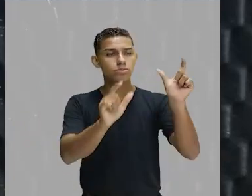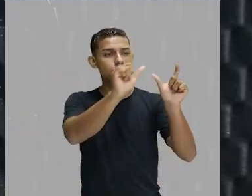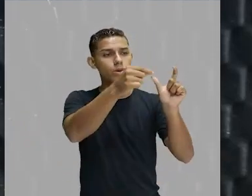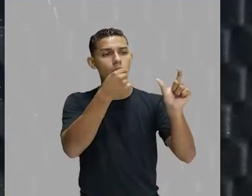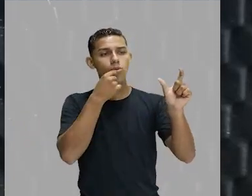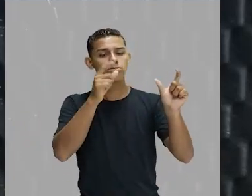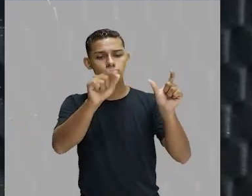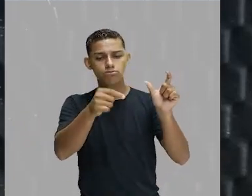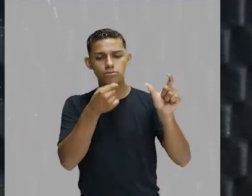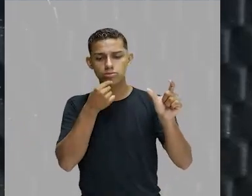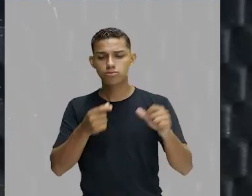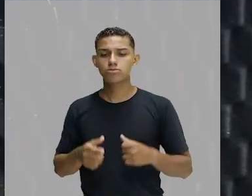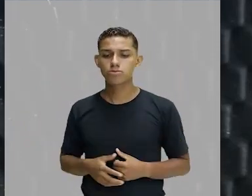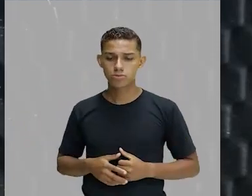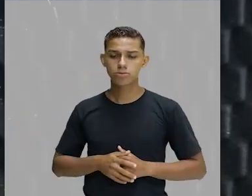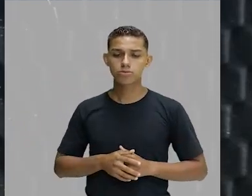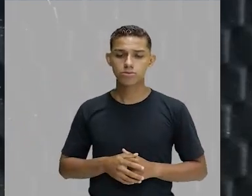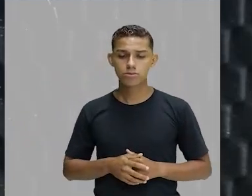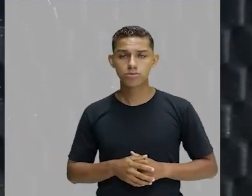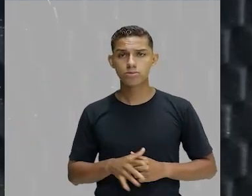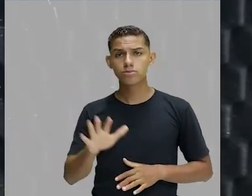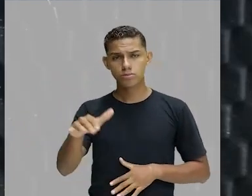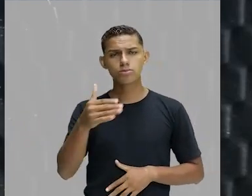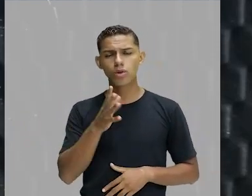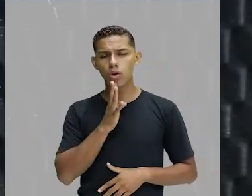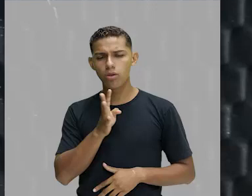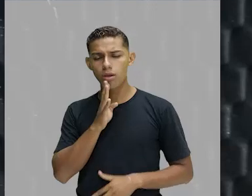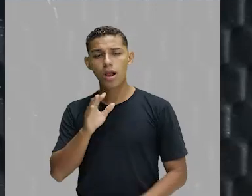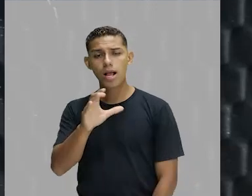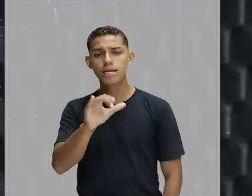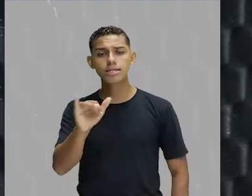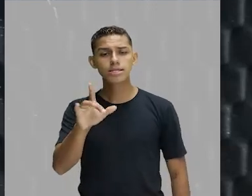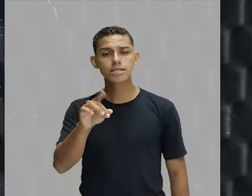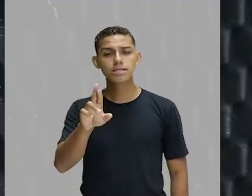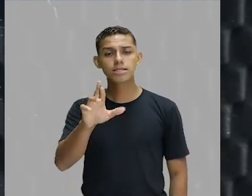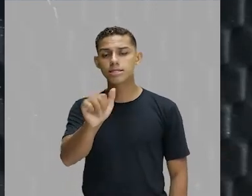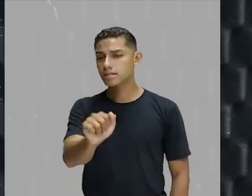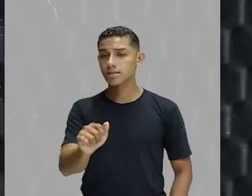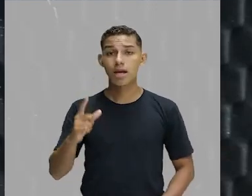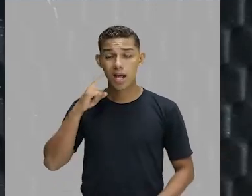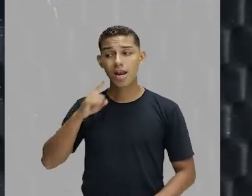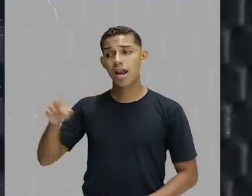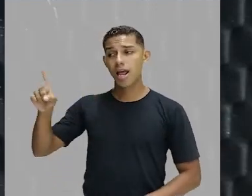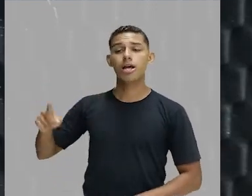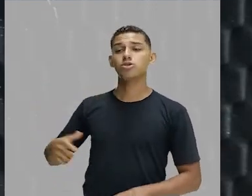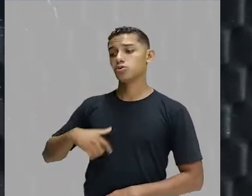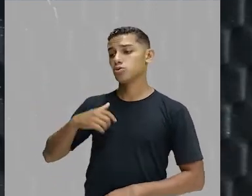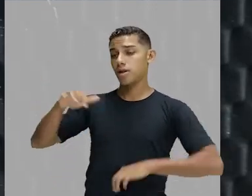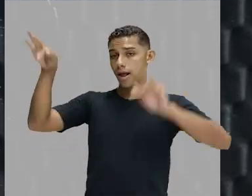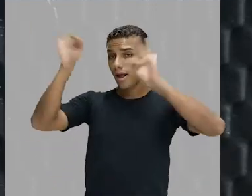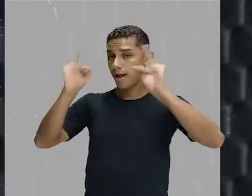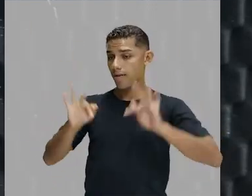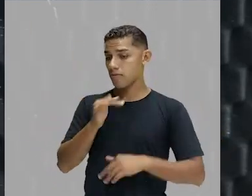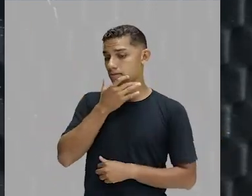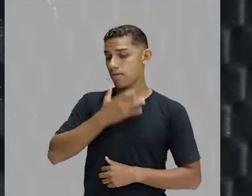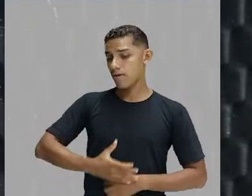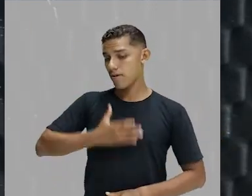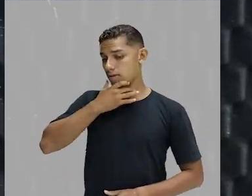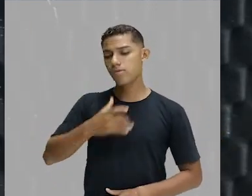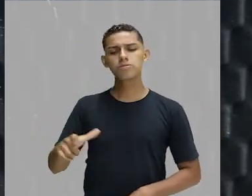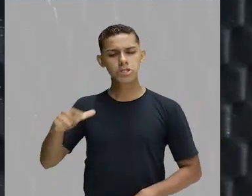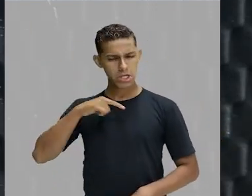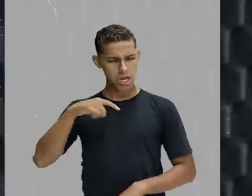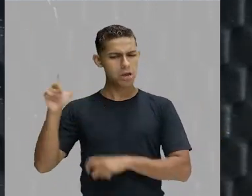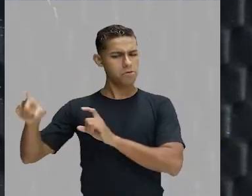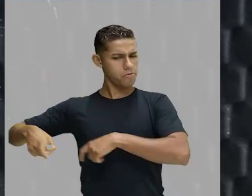passar por um trechinho aqui. Sabe a cidra? Pois é, aquela cidra do Natal tem fazendas específicas para isso e